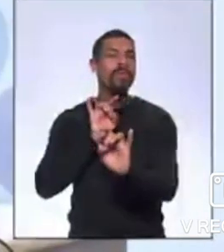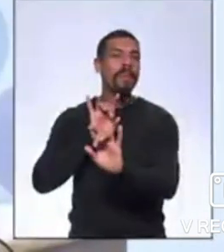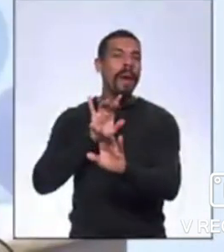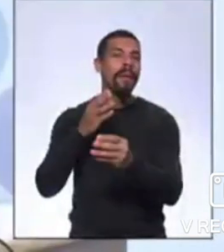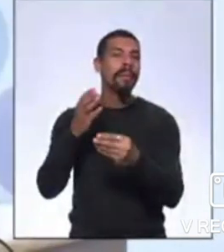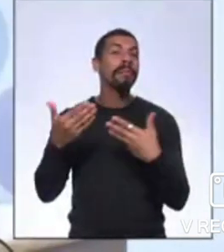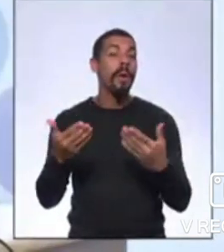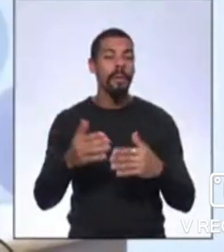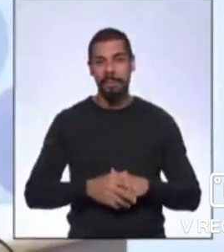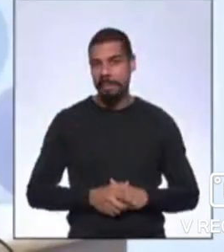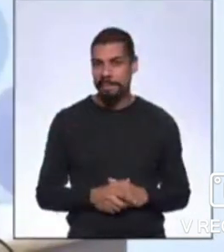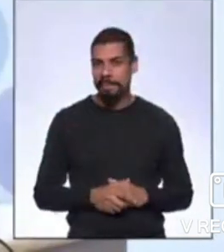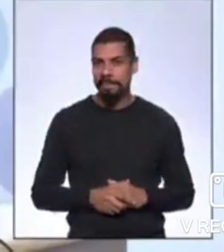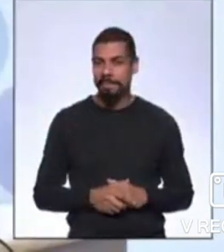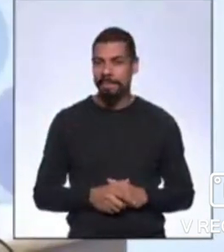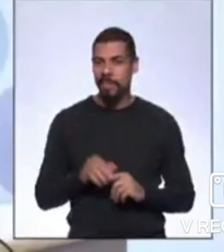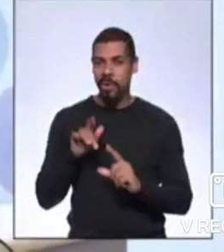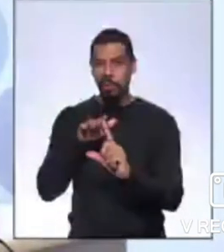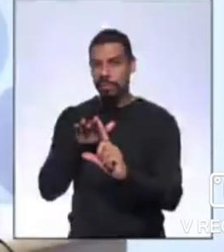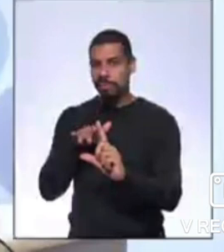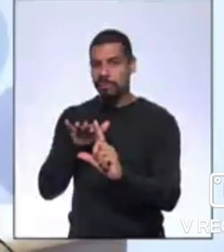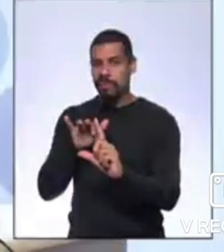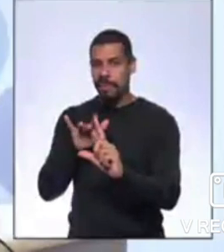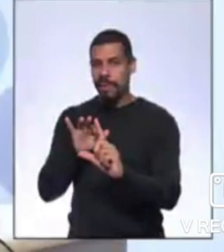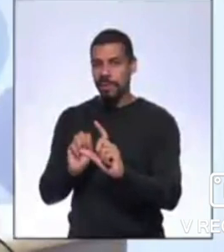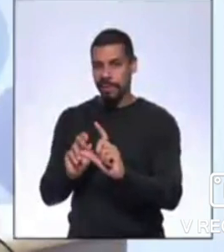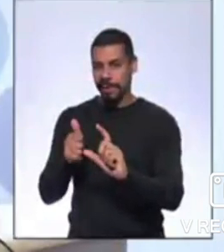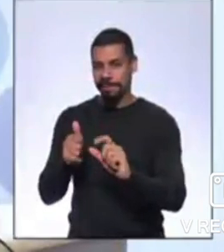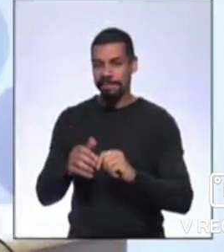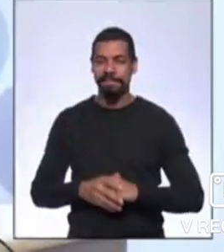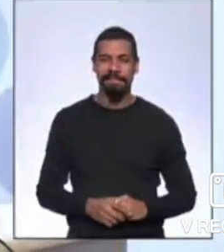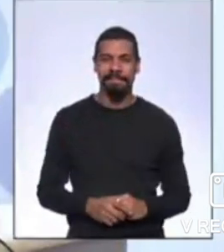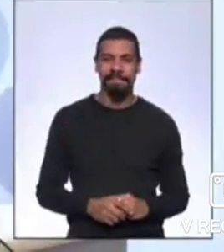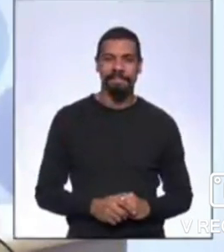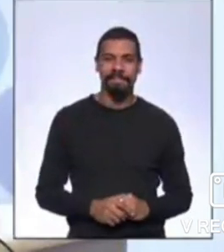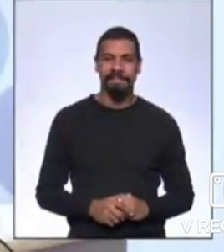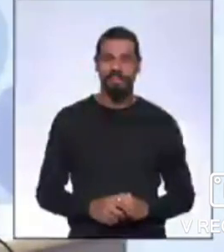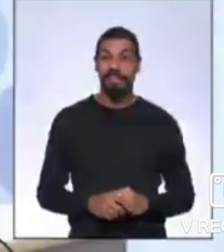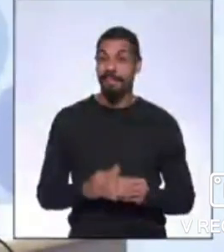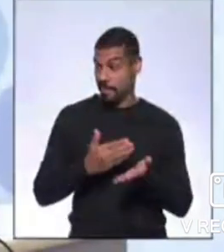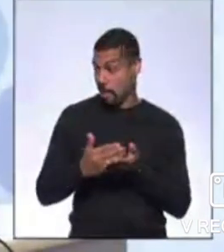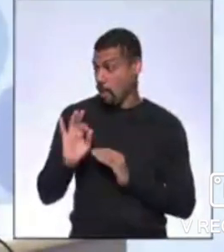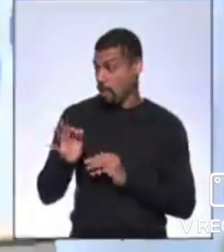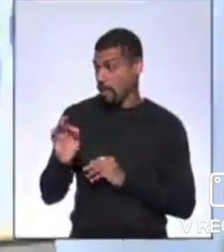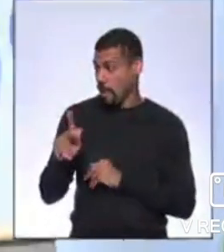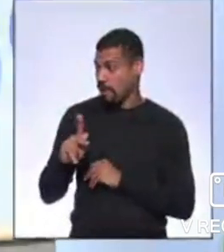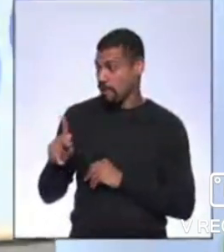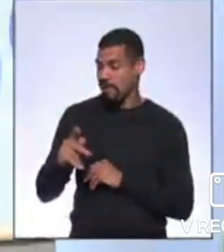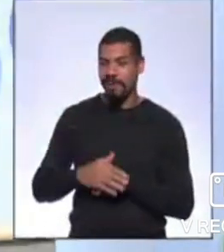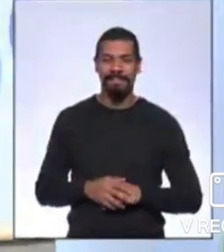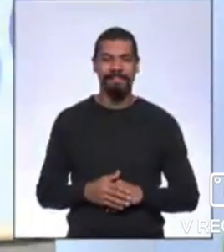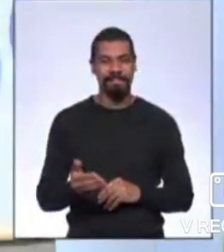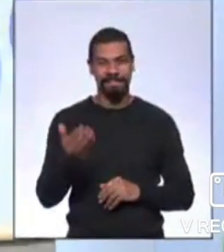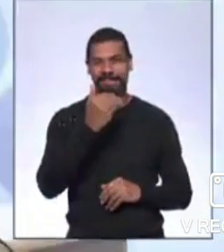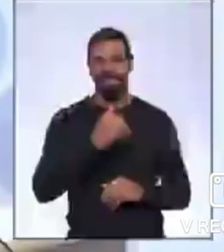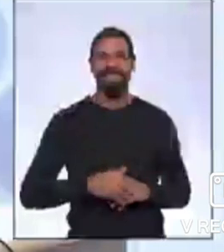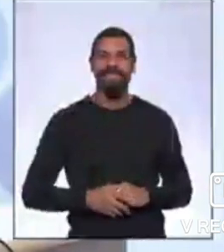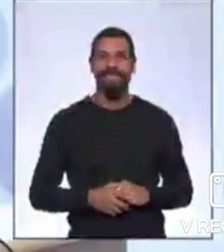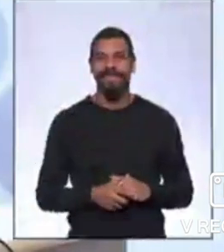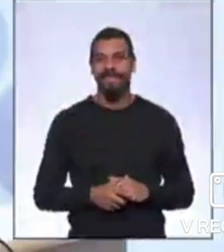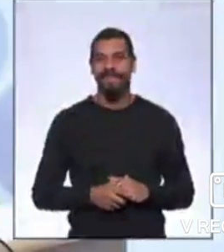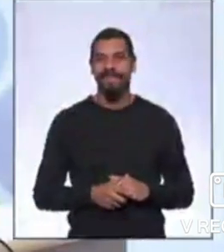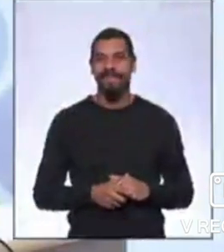esse aí que vocês acessaram com o QR Code de agora a pouco? Certo? Então vamos lá, né, professor? Vamos. Vambora. Então, olha